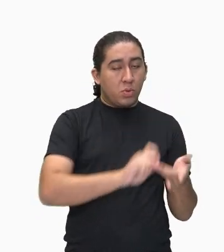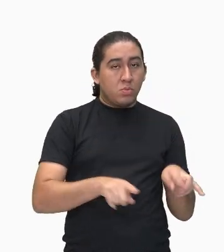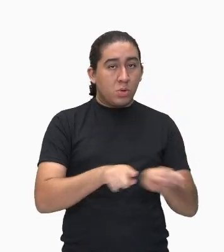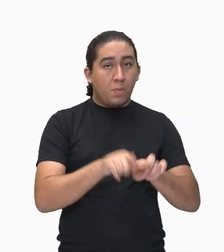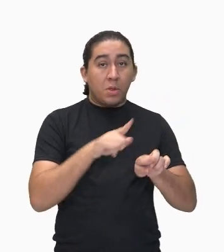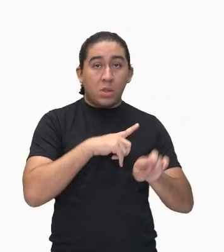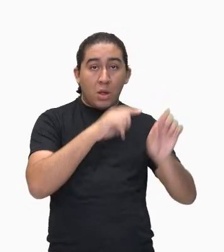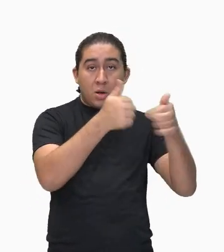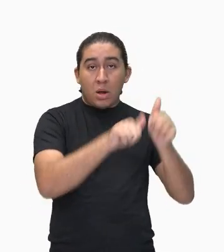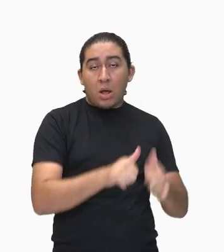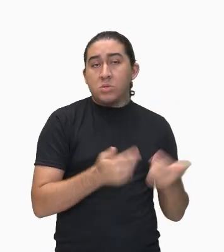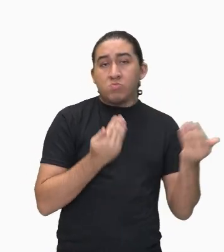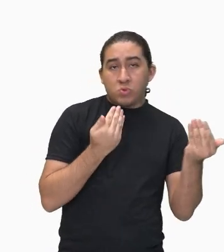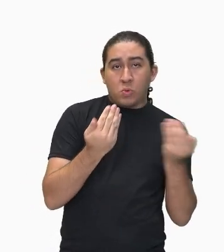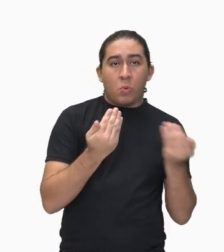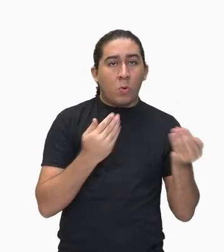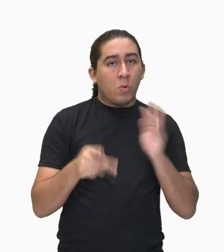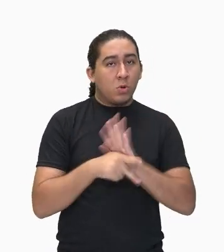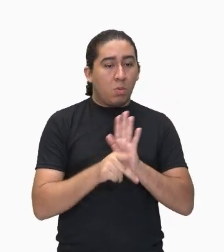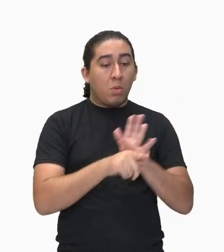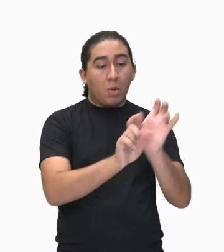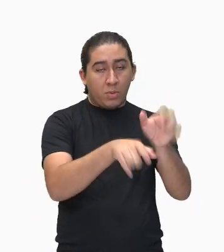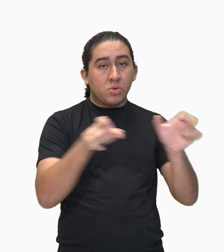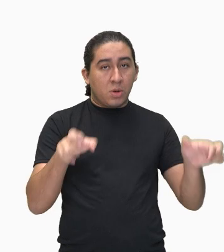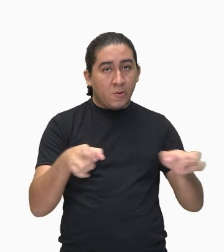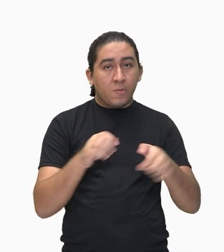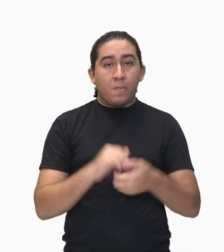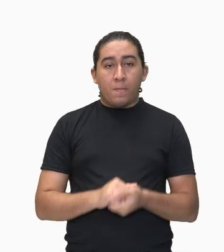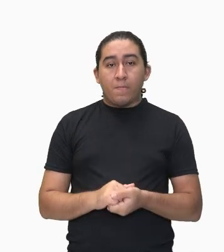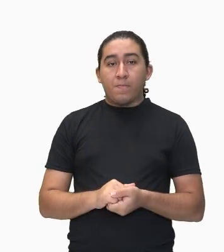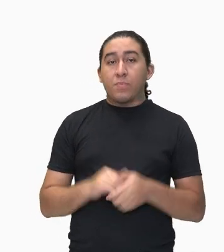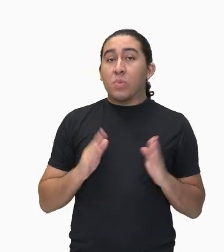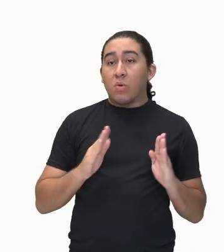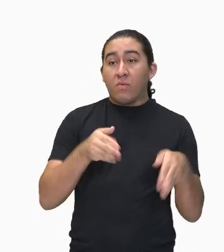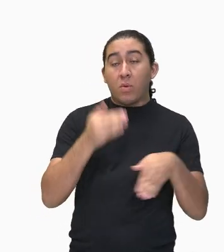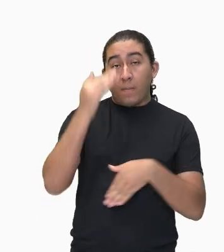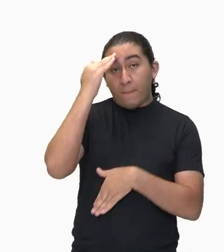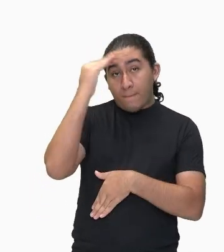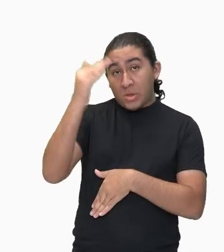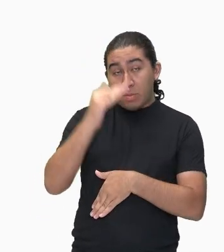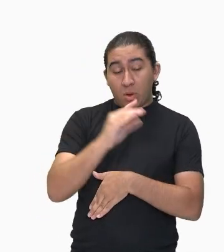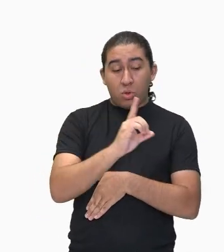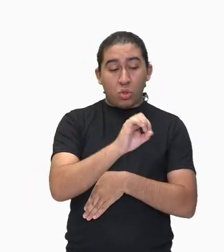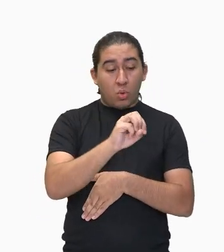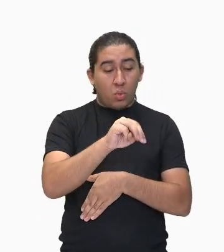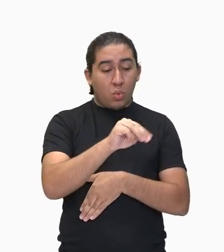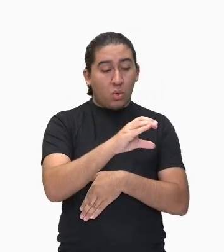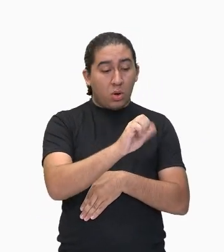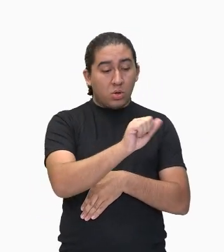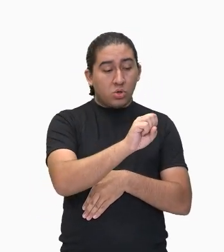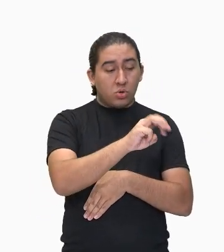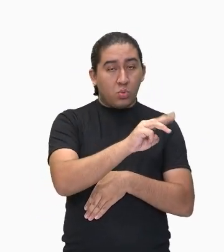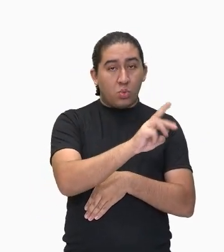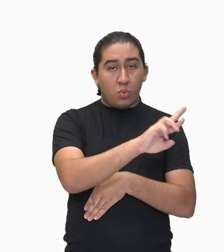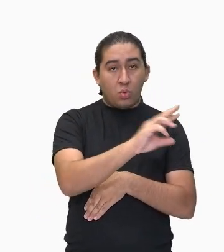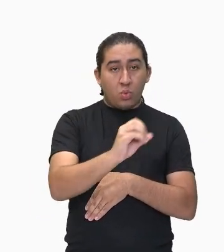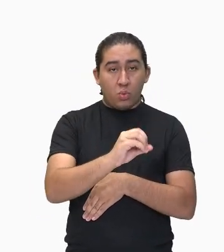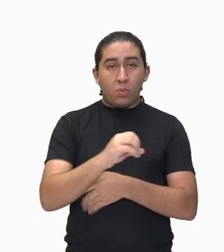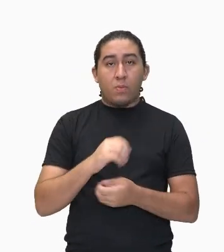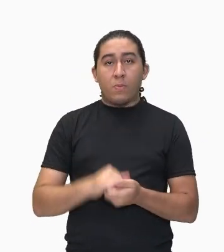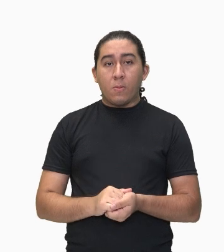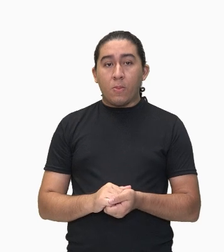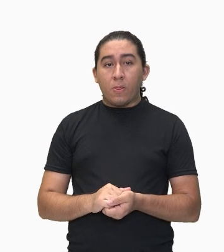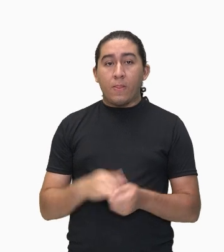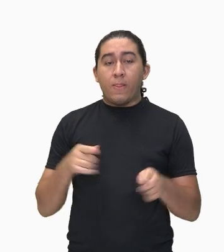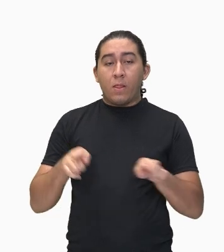análise psicológica dos seus personagens, especialmente Dom Casmurro, né? E também